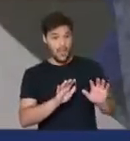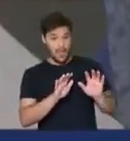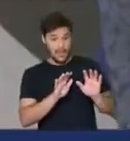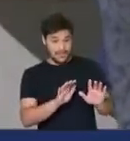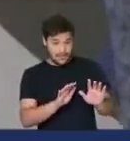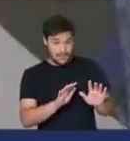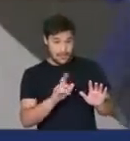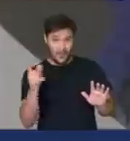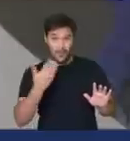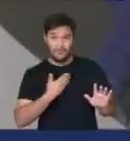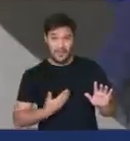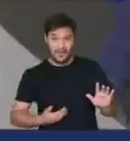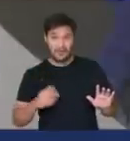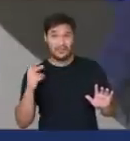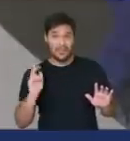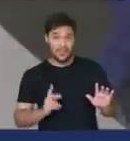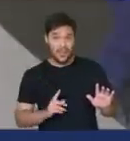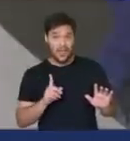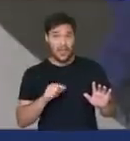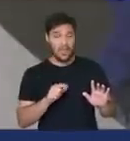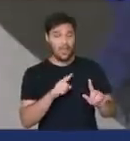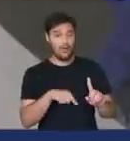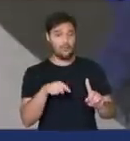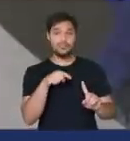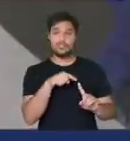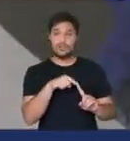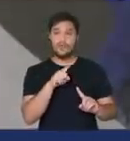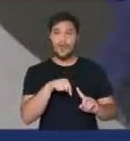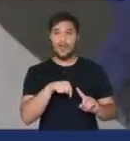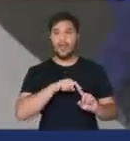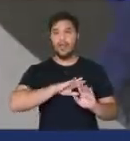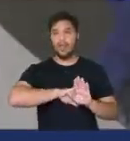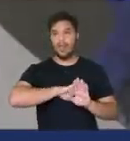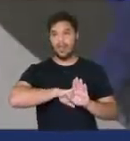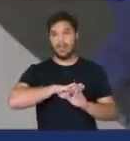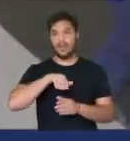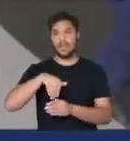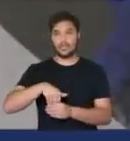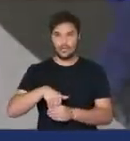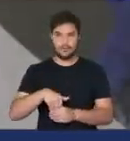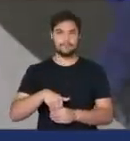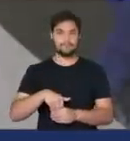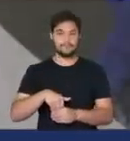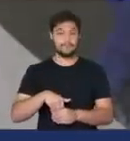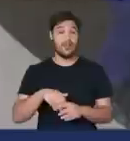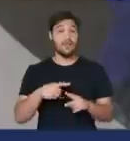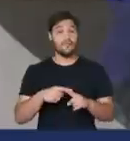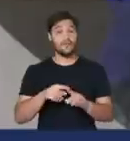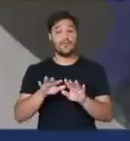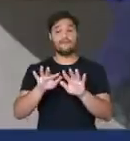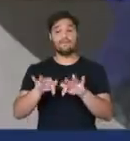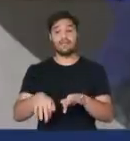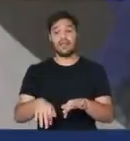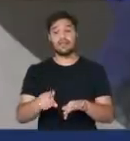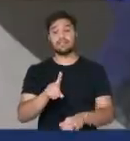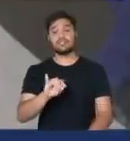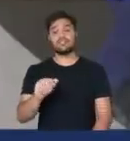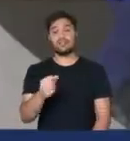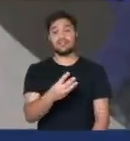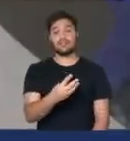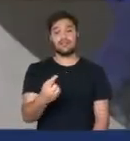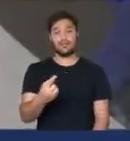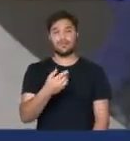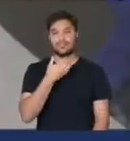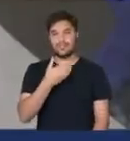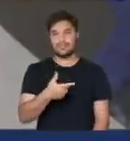foi apresentada pelo governo, ela tem um caráter meramente eleitoreiro. Por quê? Porque ela termina no dia 31 de dezembro